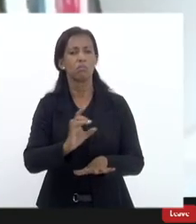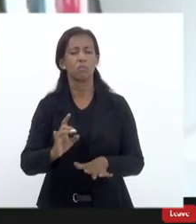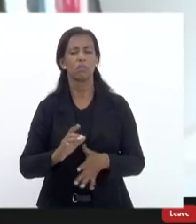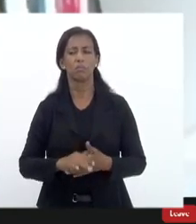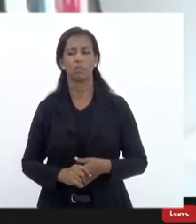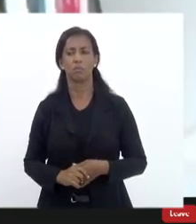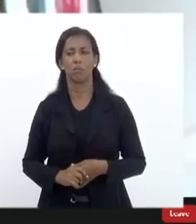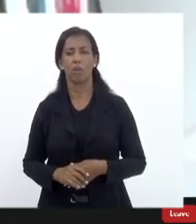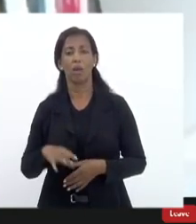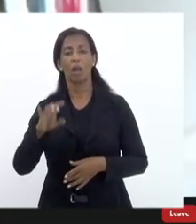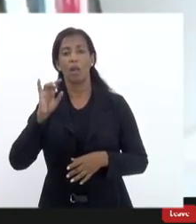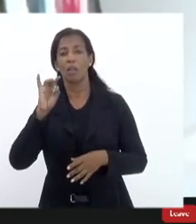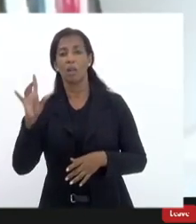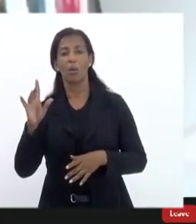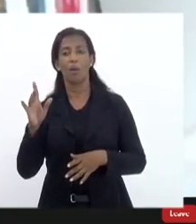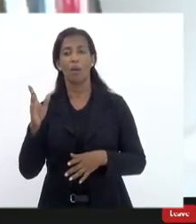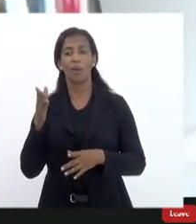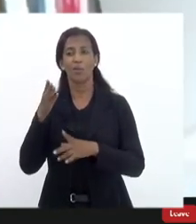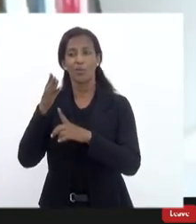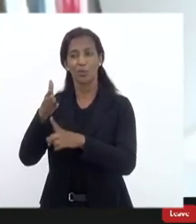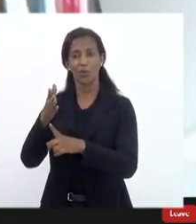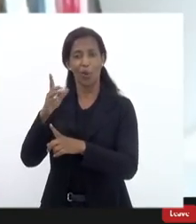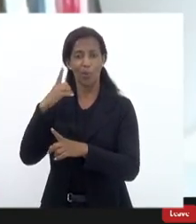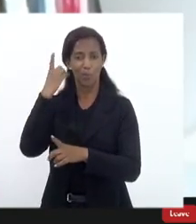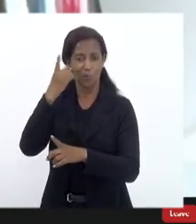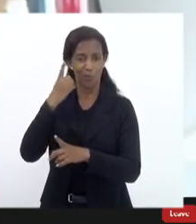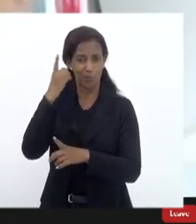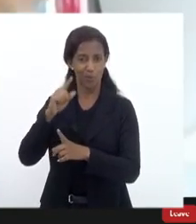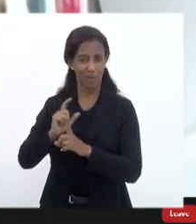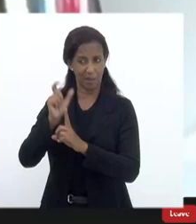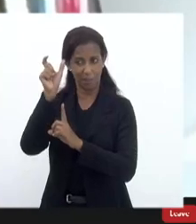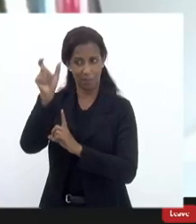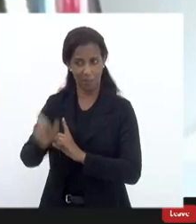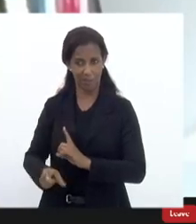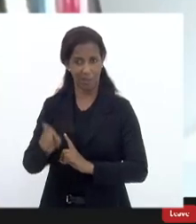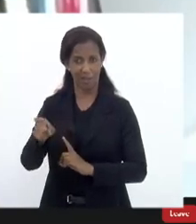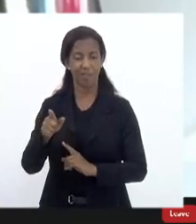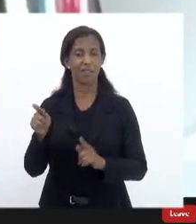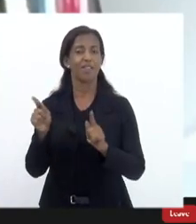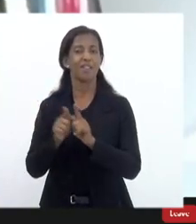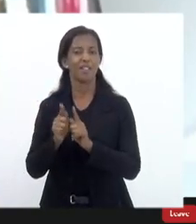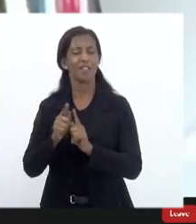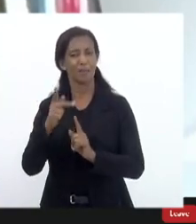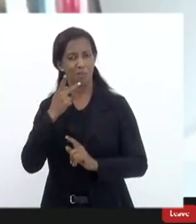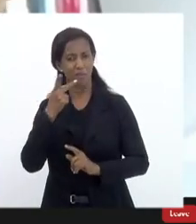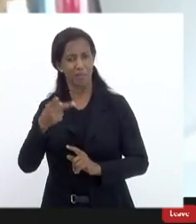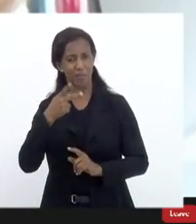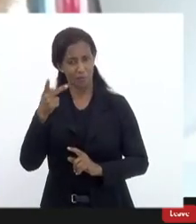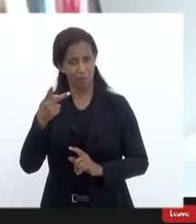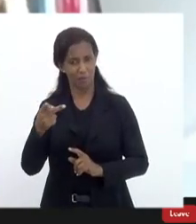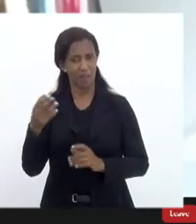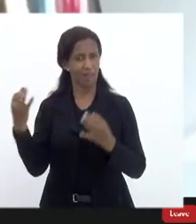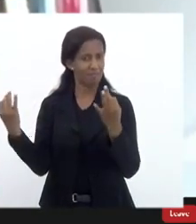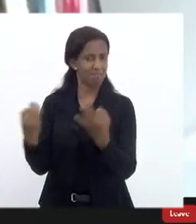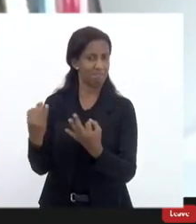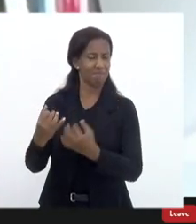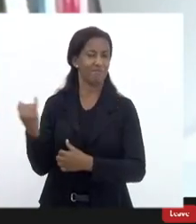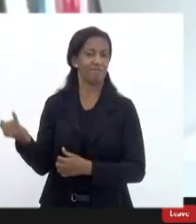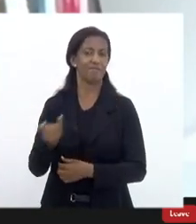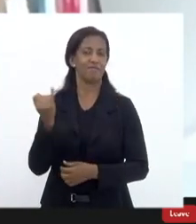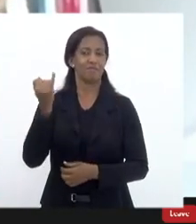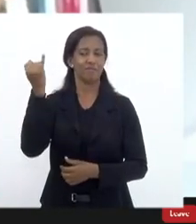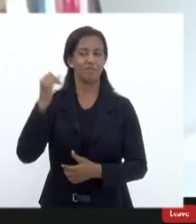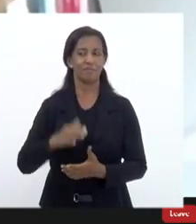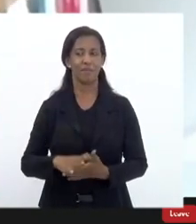não é especialmente para o deputado que eu estou me referindo, ele inclusive fez uma fala proativa e